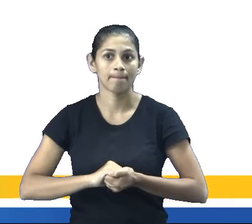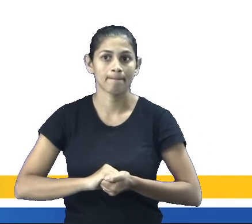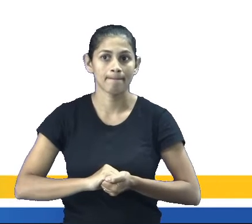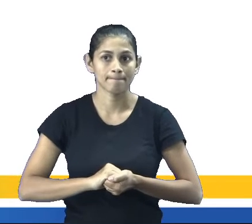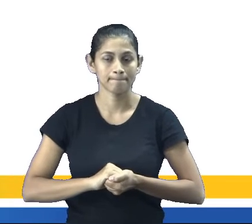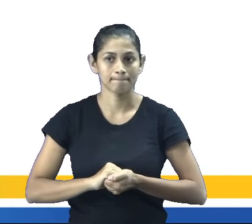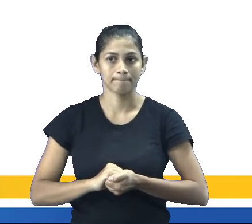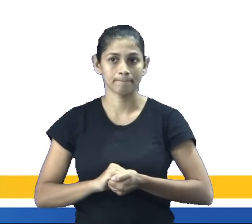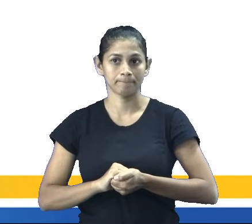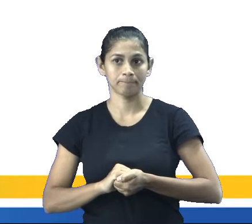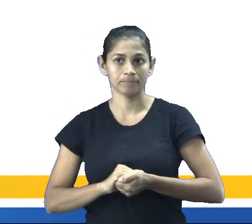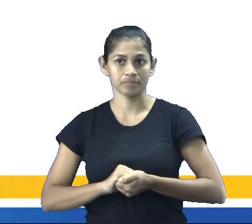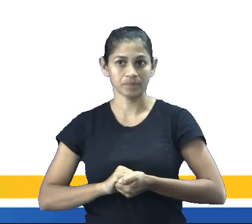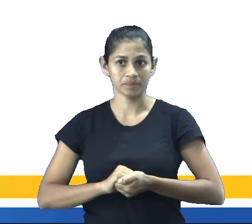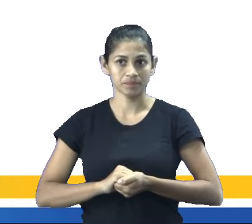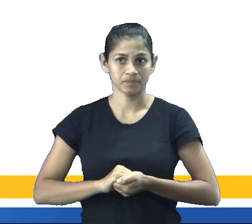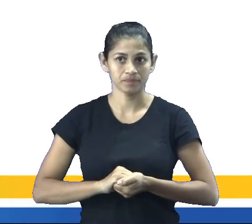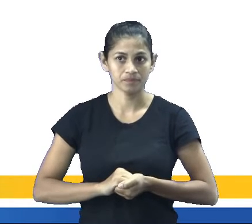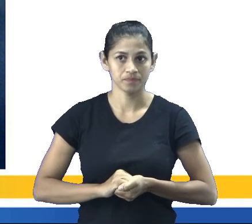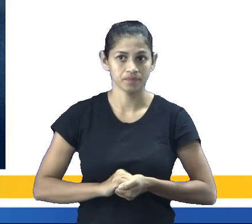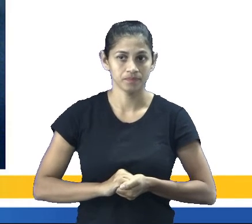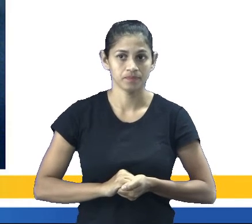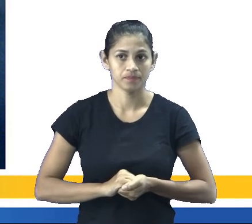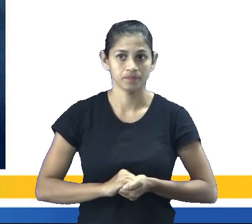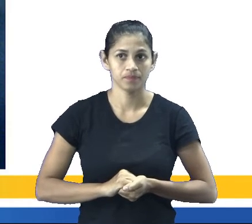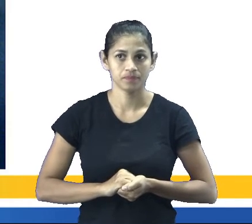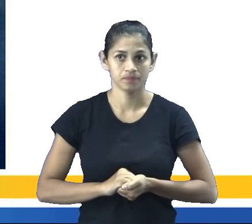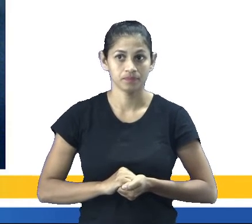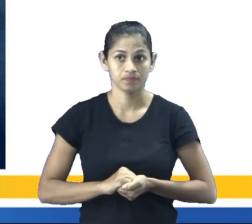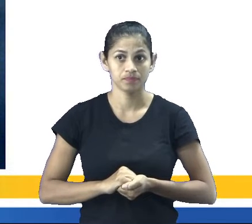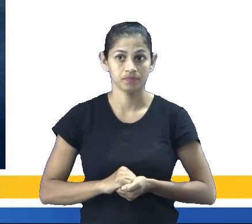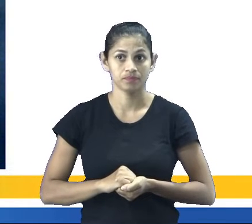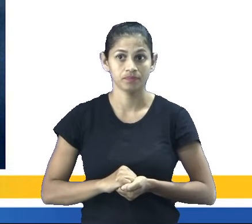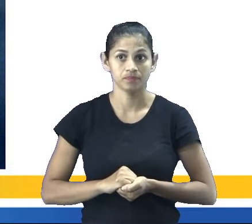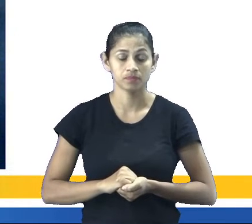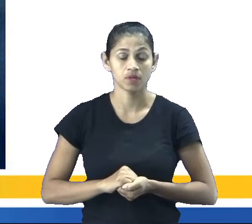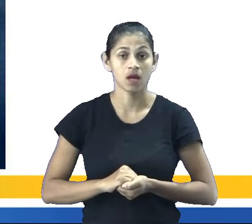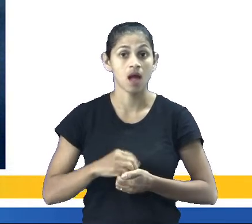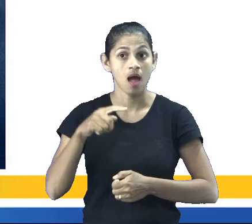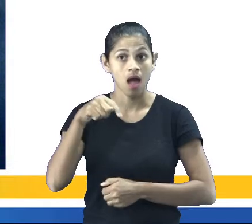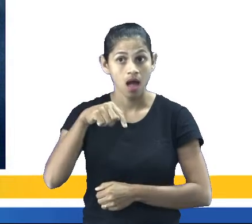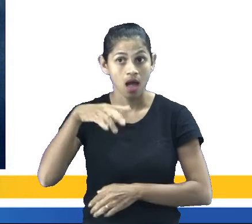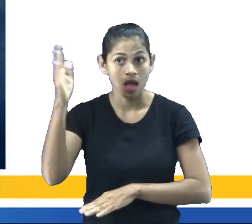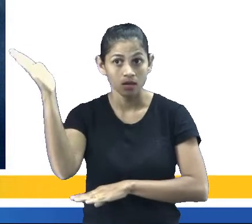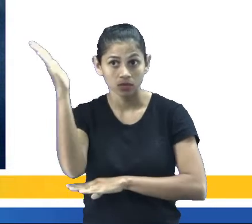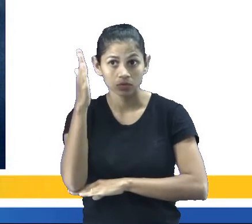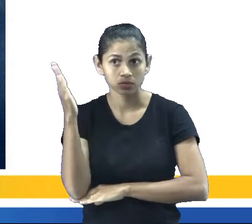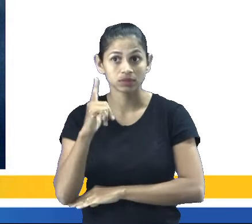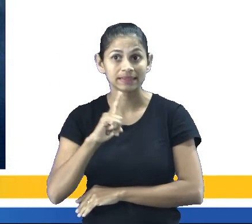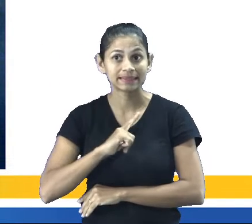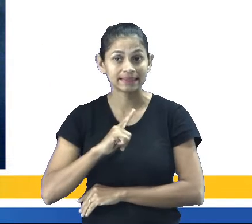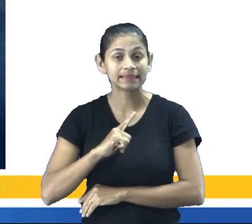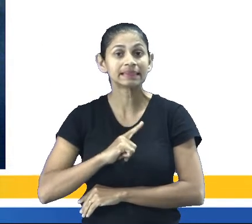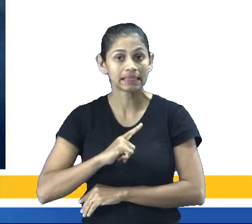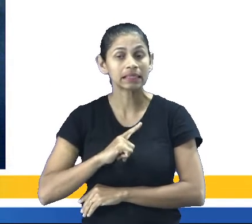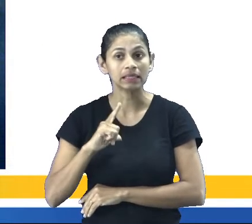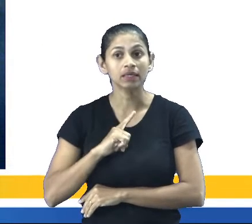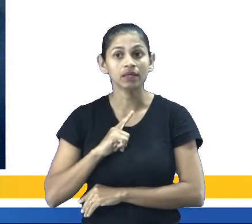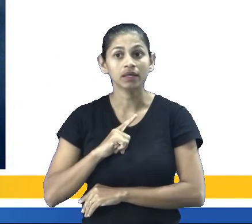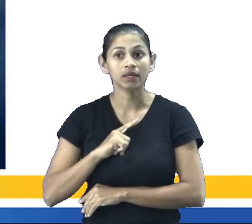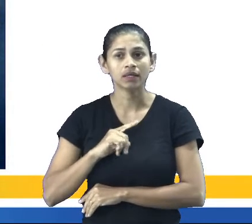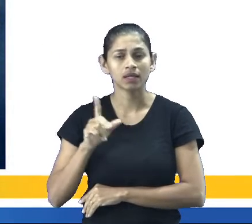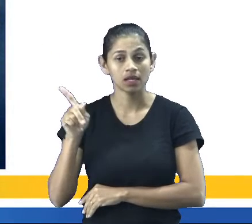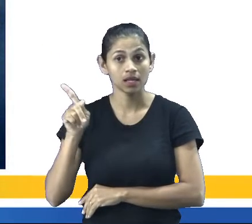usina de energia nuclear. Então aqui, ó, no Brasil a gente tem a usina nuclear lá de Angra dos Reis,